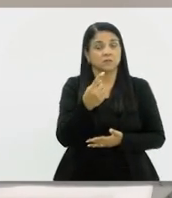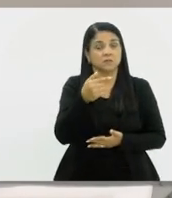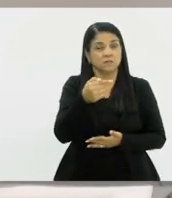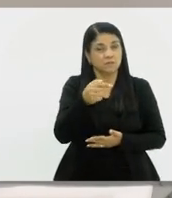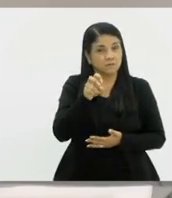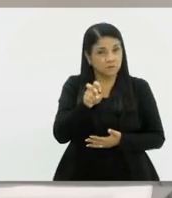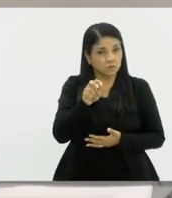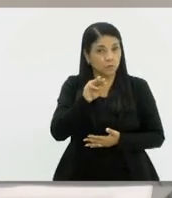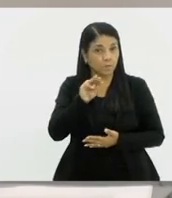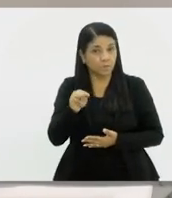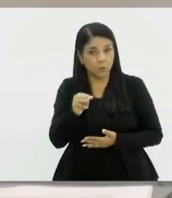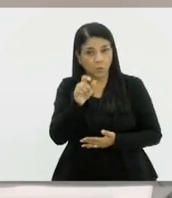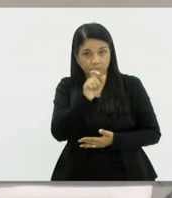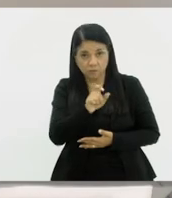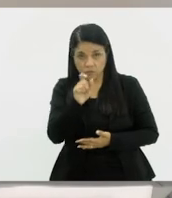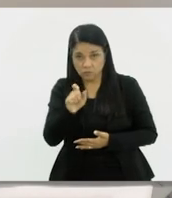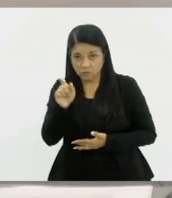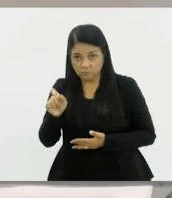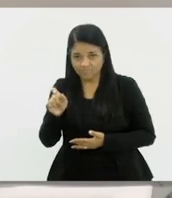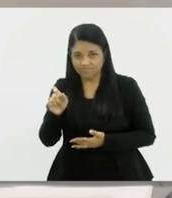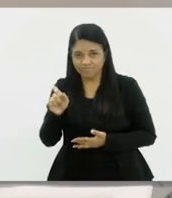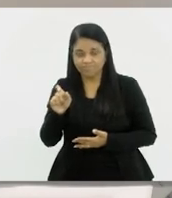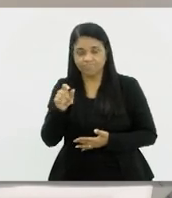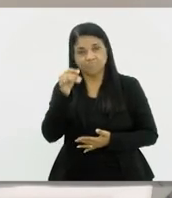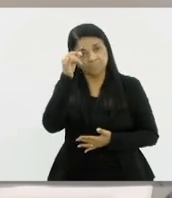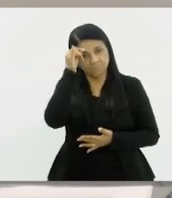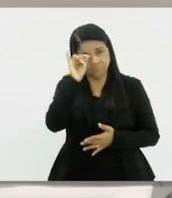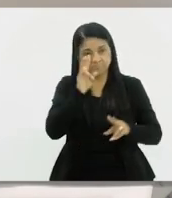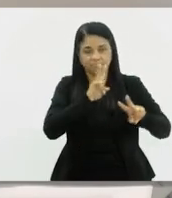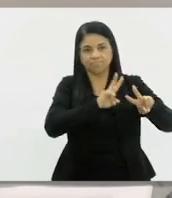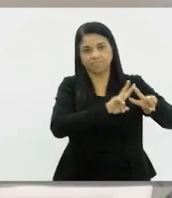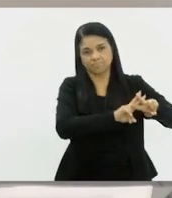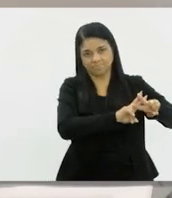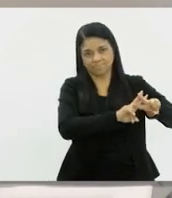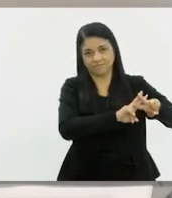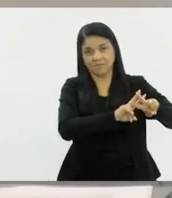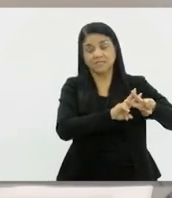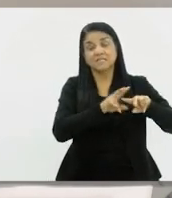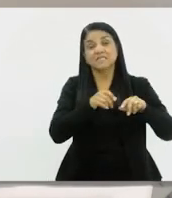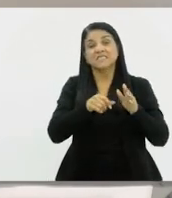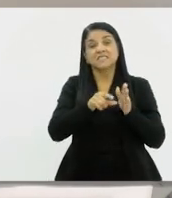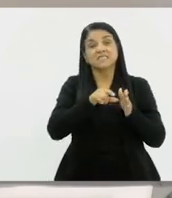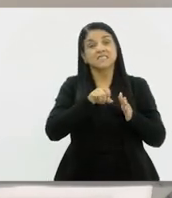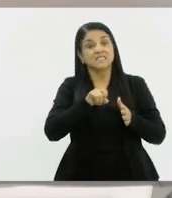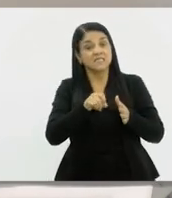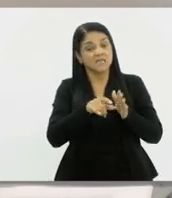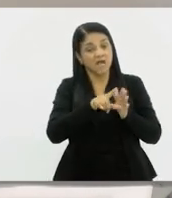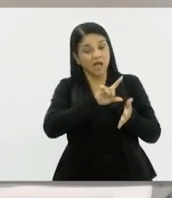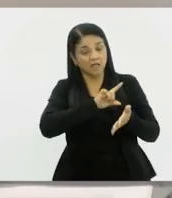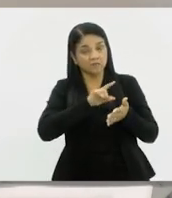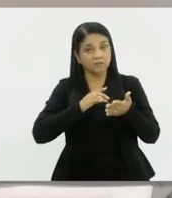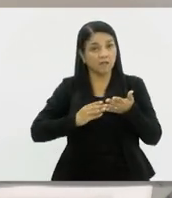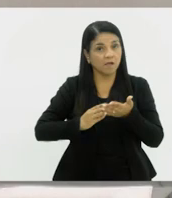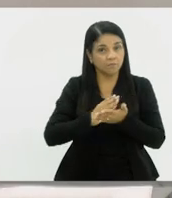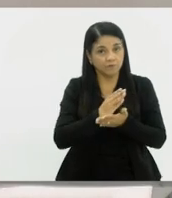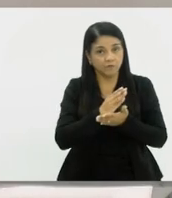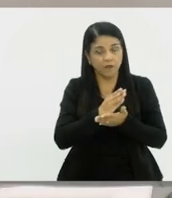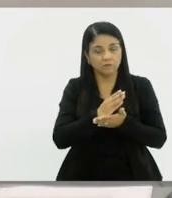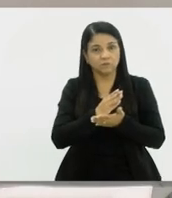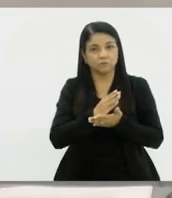pessoas não estariam encarceradas se fosse aprovado um